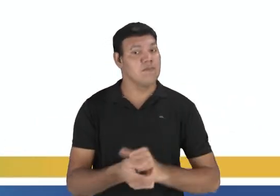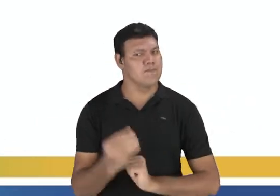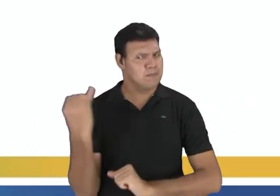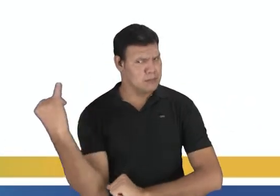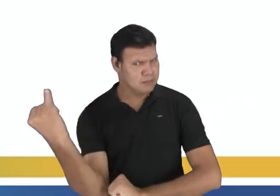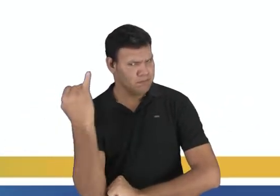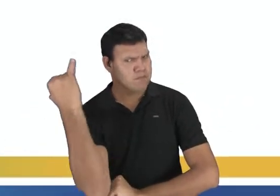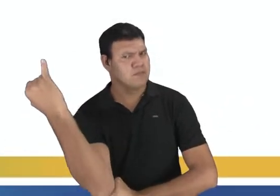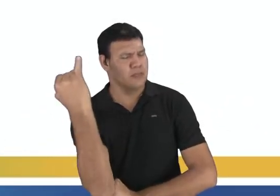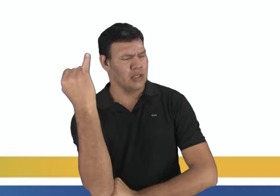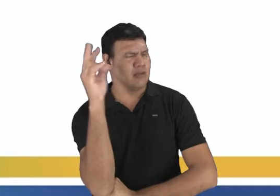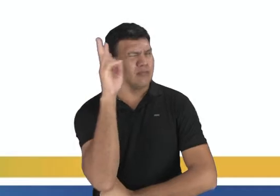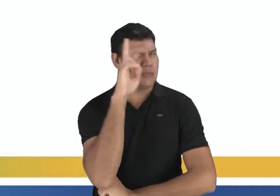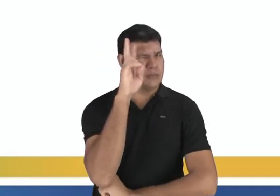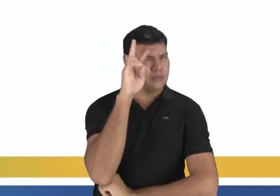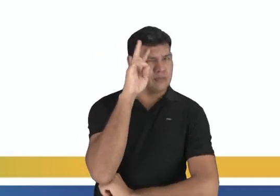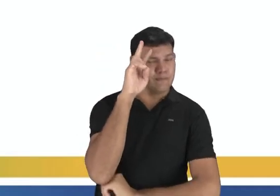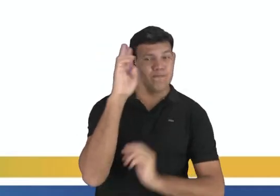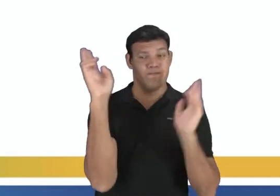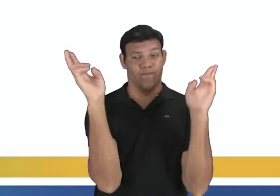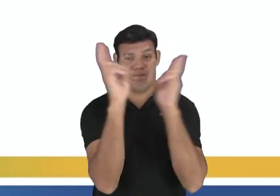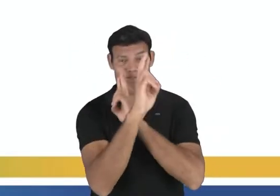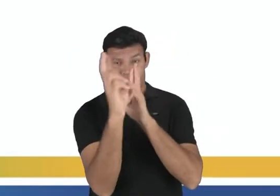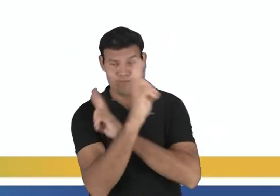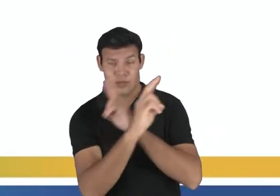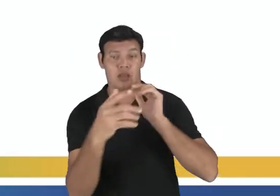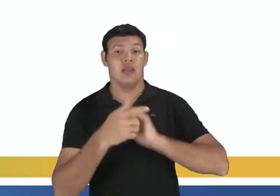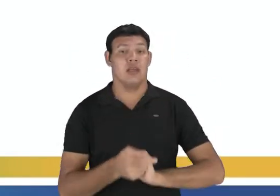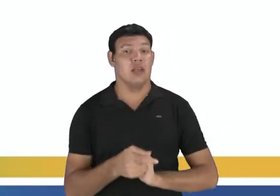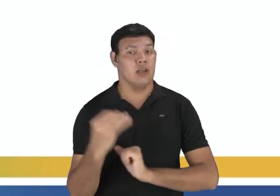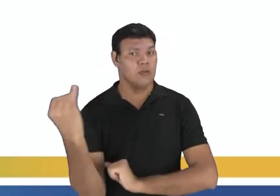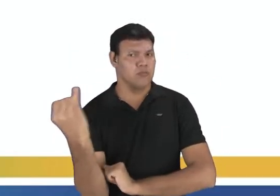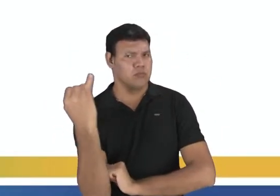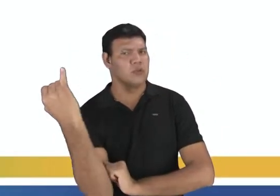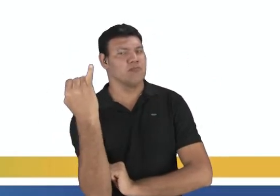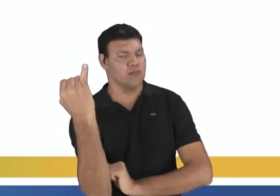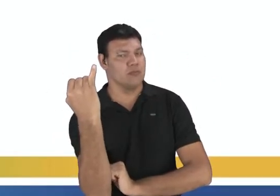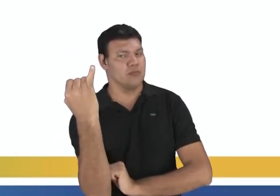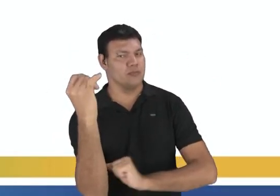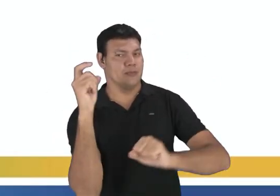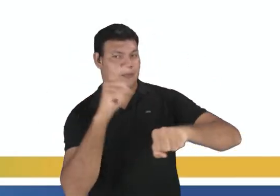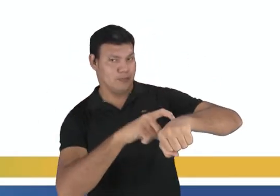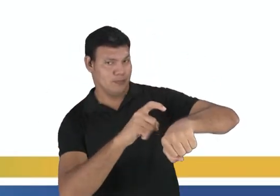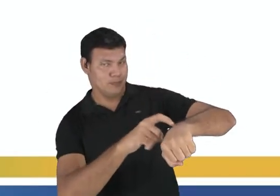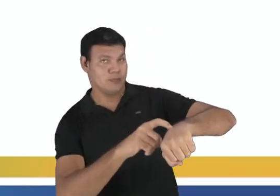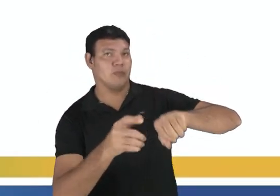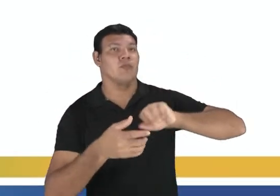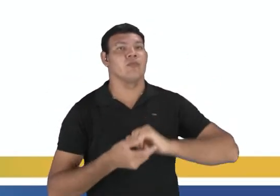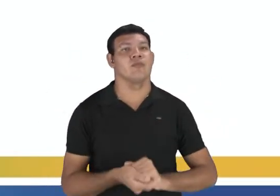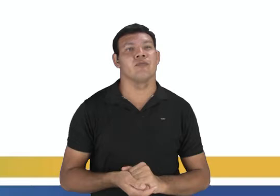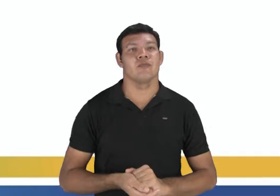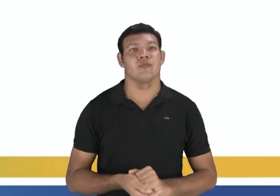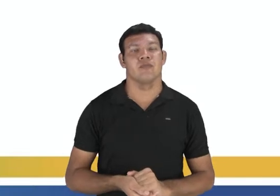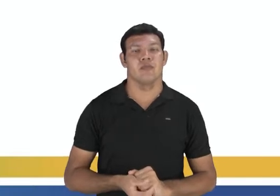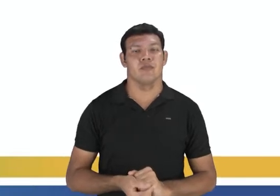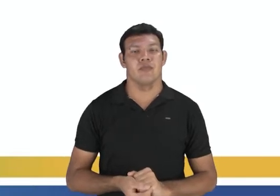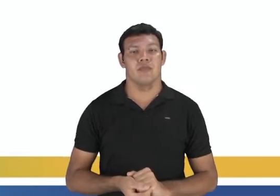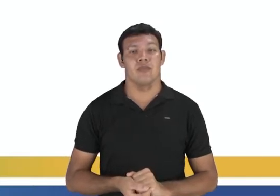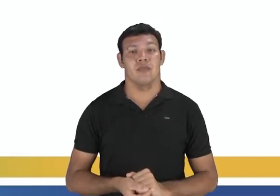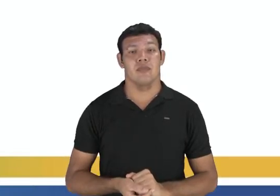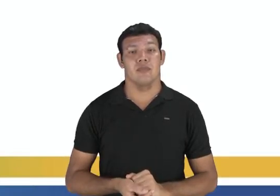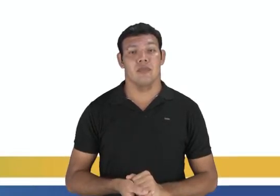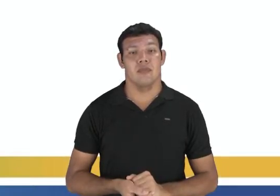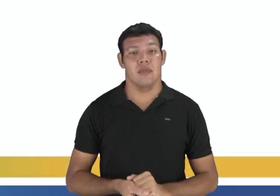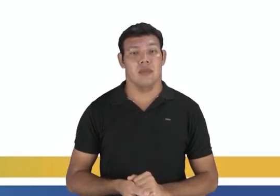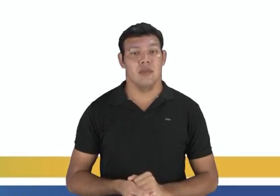importante recordar algumas relações fundamentais entre as unidades de medida de tempo. E aí nós temos algumas delas aqui